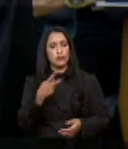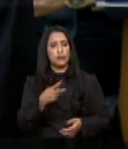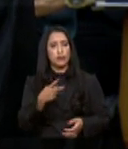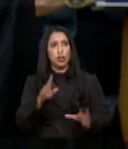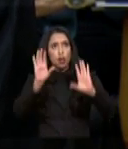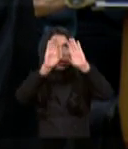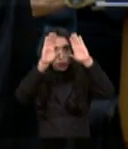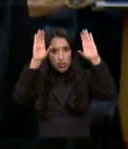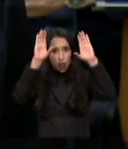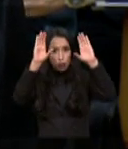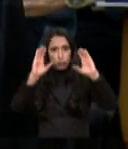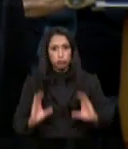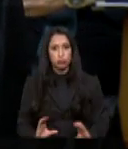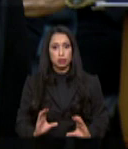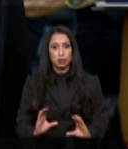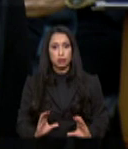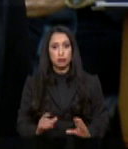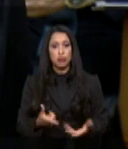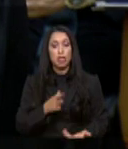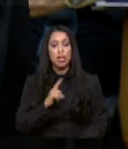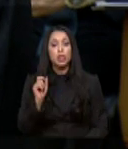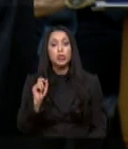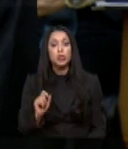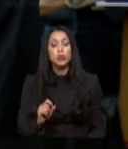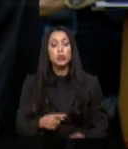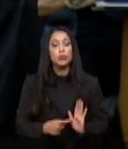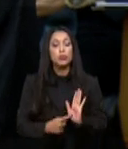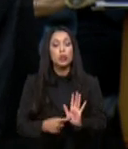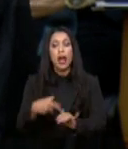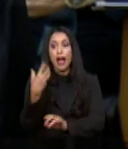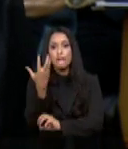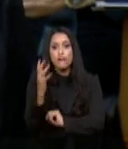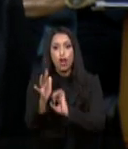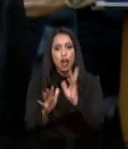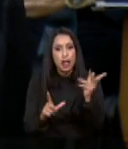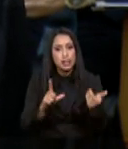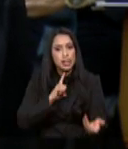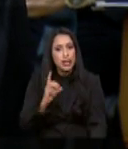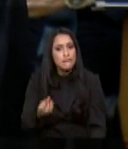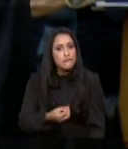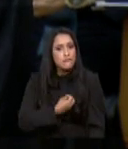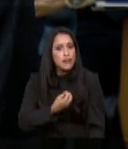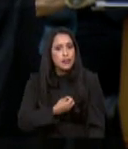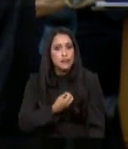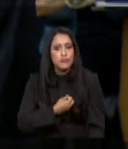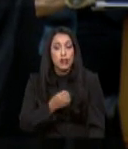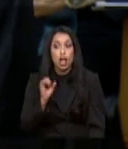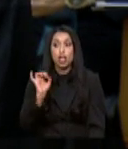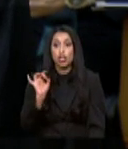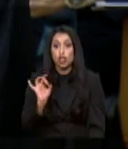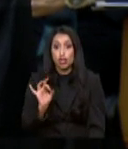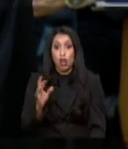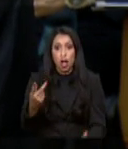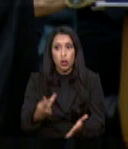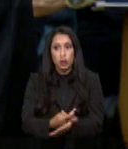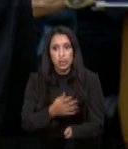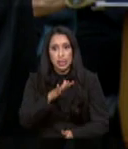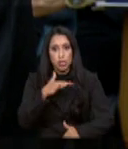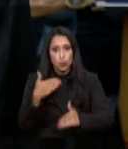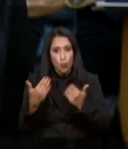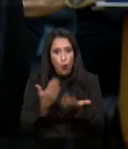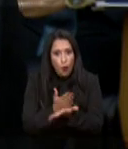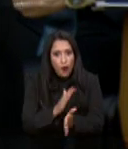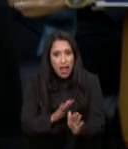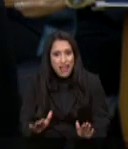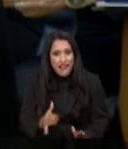nos alerta, abre aspas, "A floresta está viva. só vai morrer se os brancos